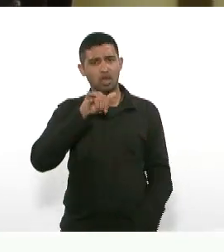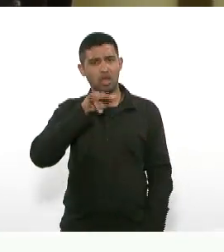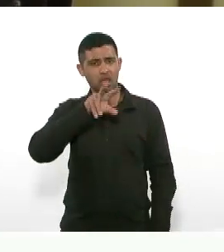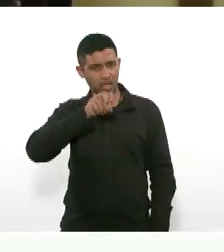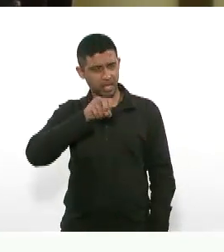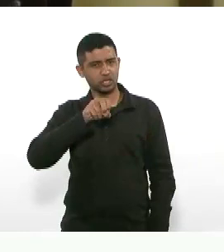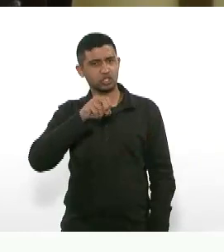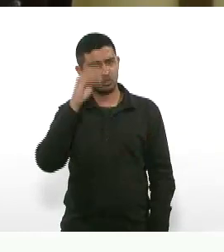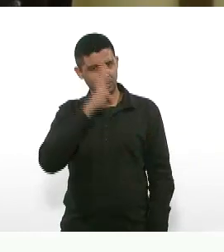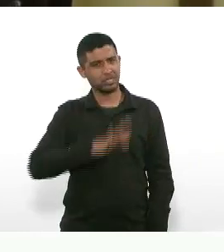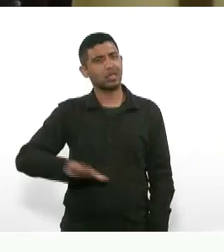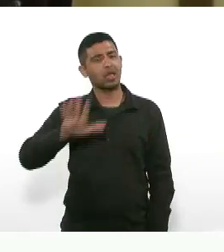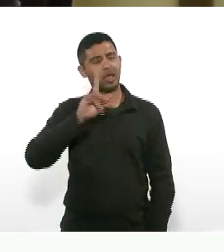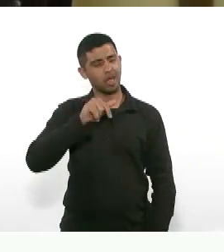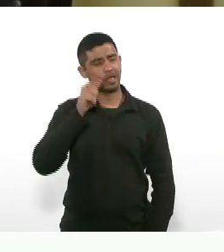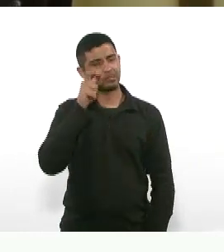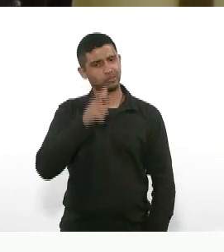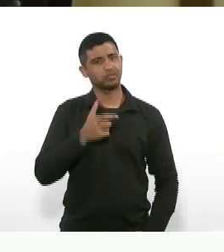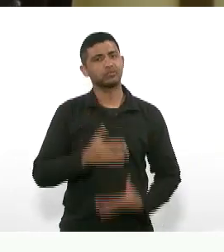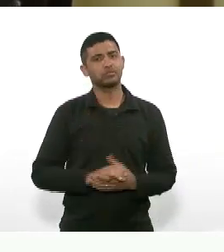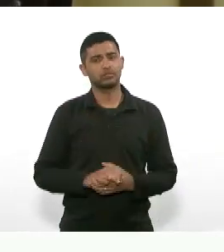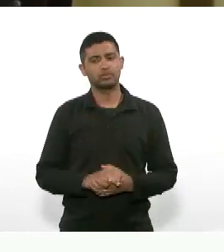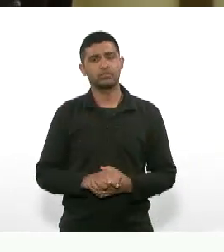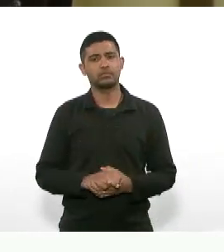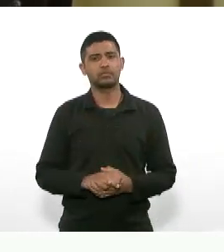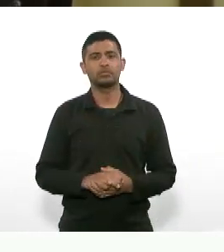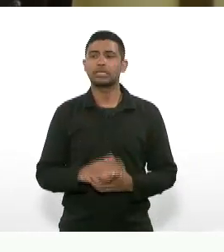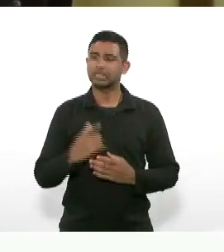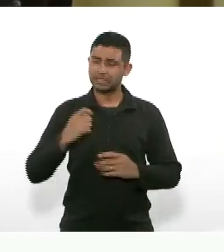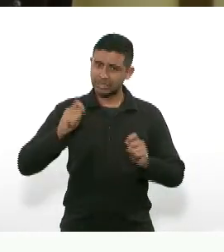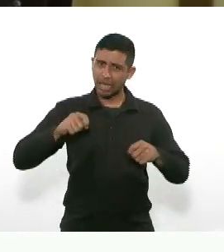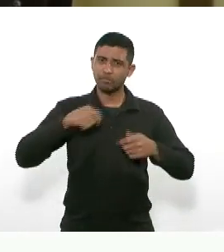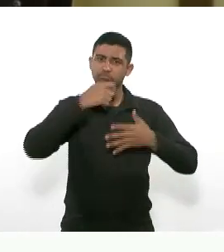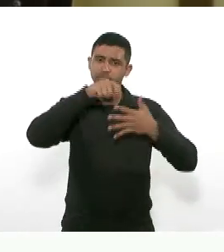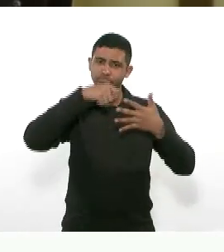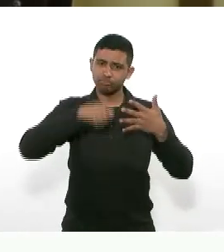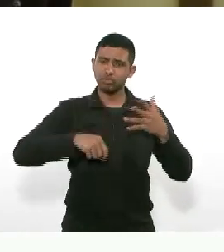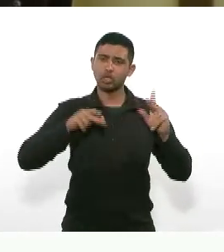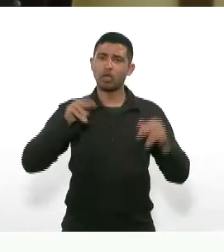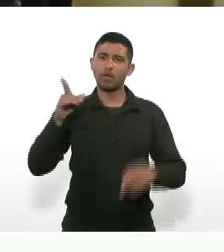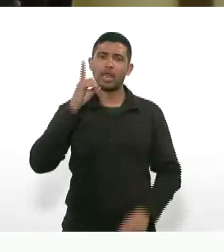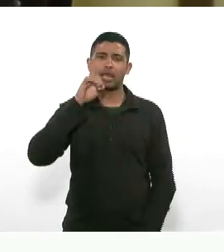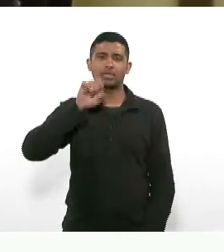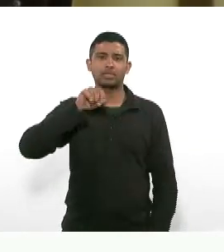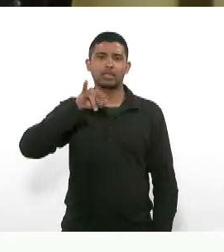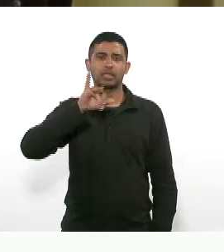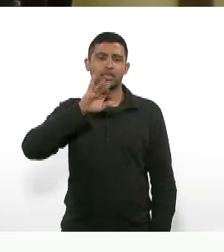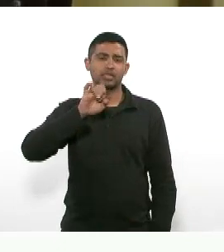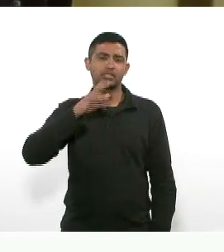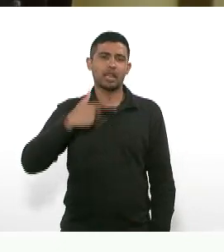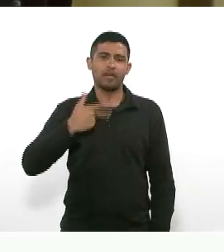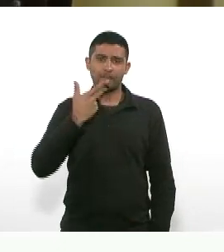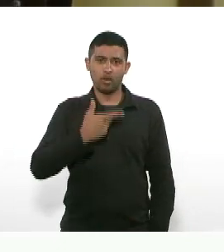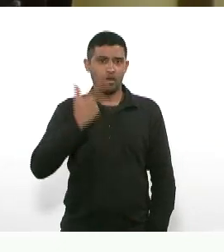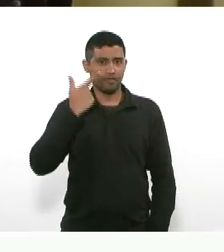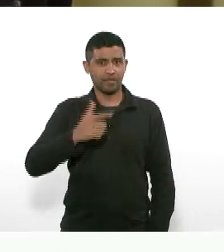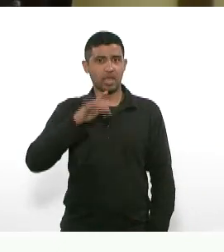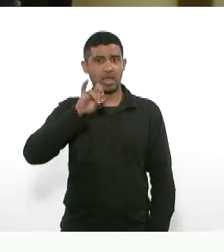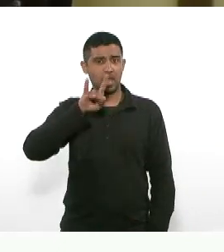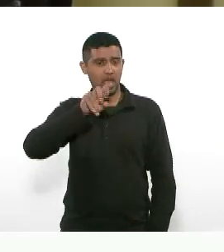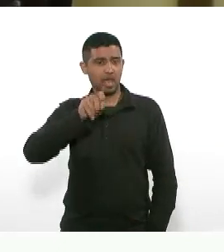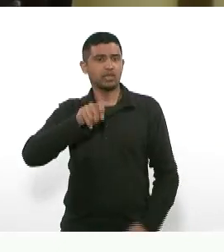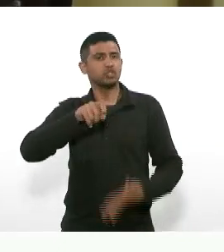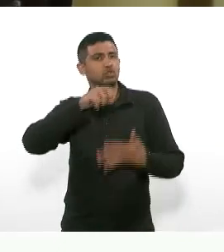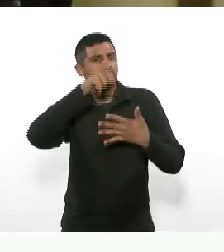interessante, tá? Atende, talvez, a um dos pontos que a doutora Denise falou. Um dos eixos do Plano Nacional, um dos eixos